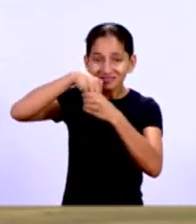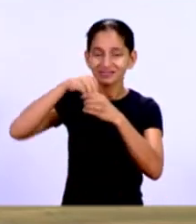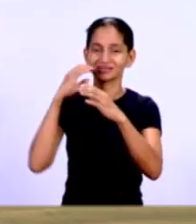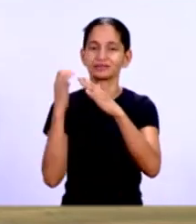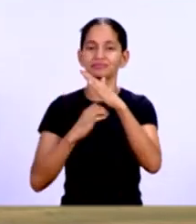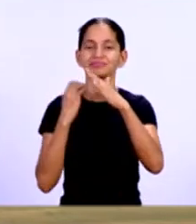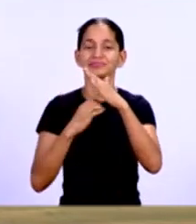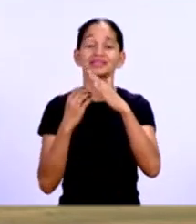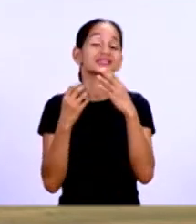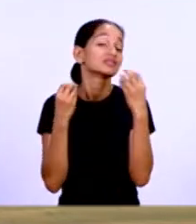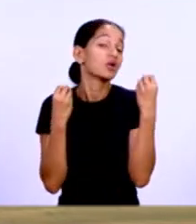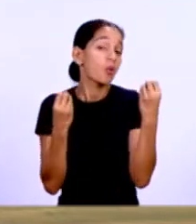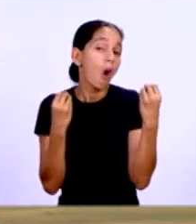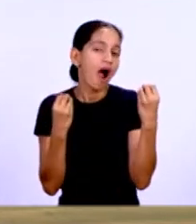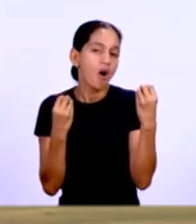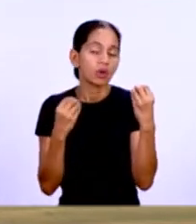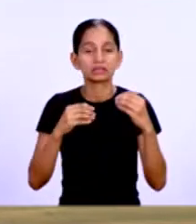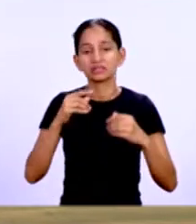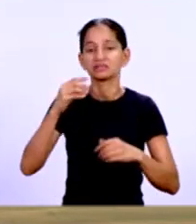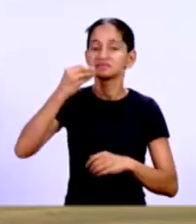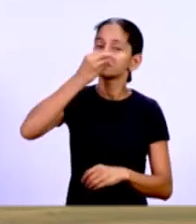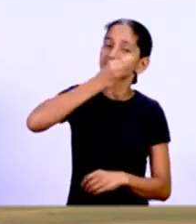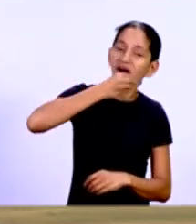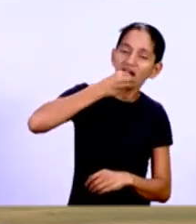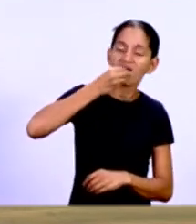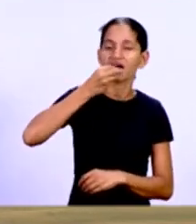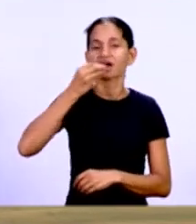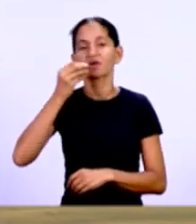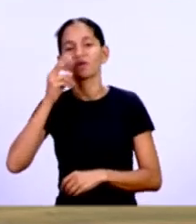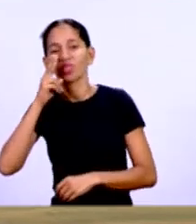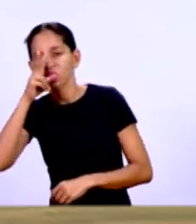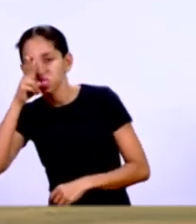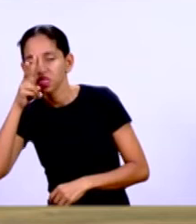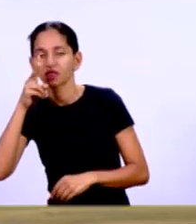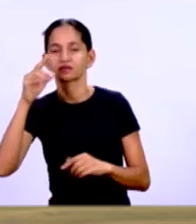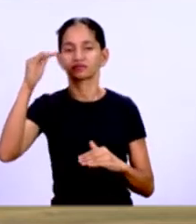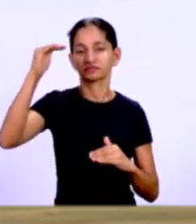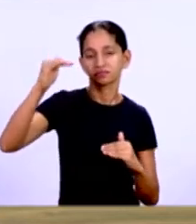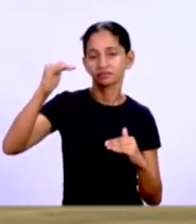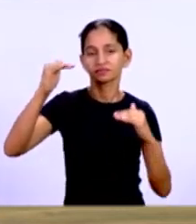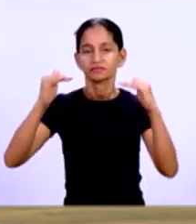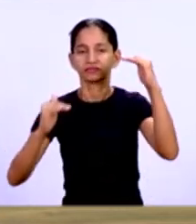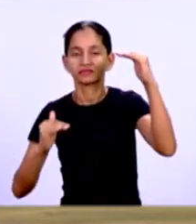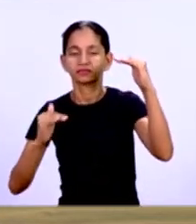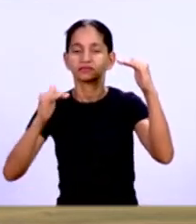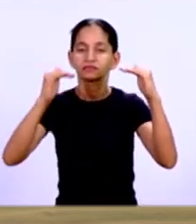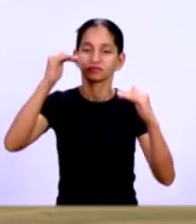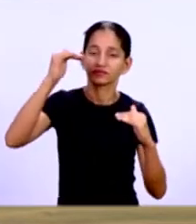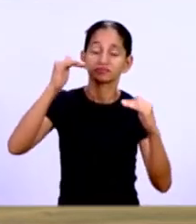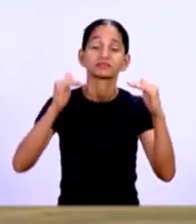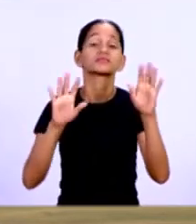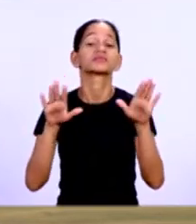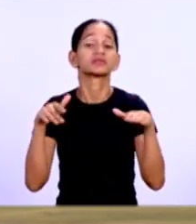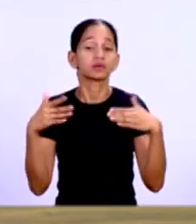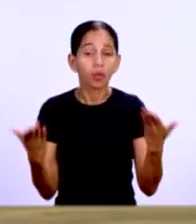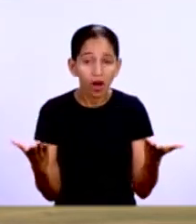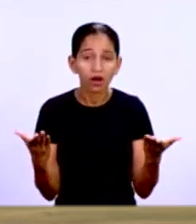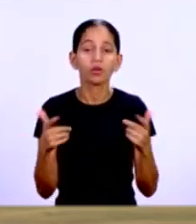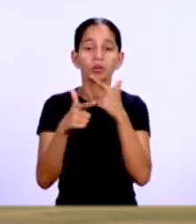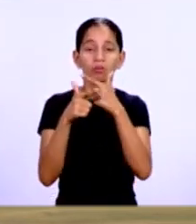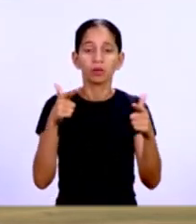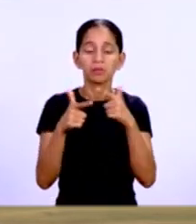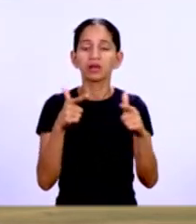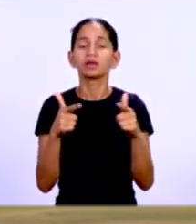te afetar, qual o grau de impacto, digamos assim, né? Se ele vai ter um impacto alto ou não vai ter um